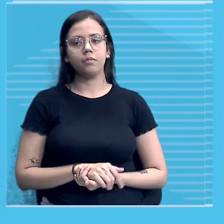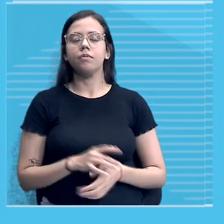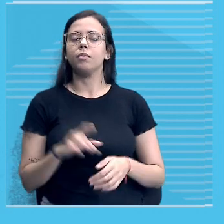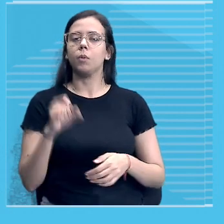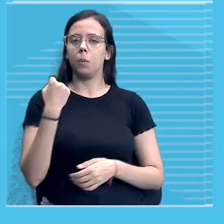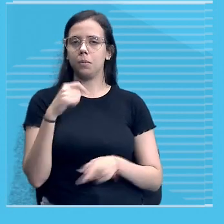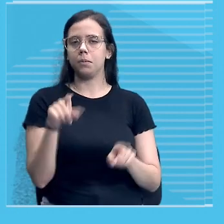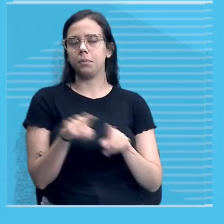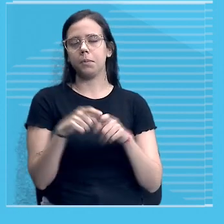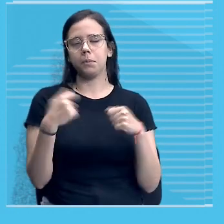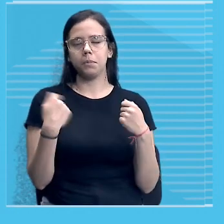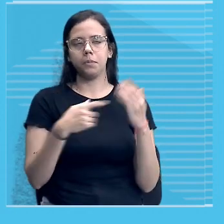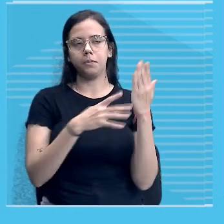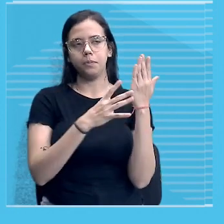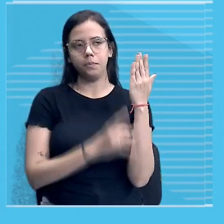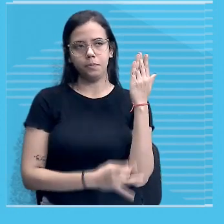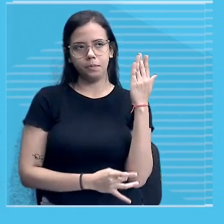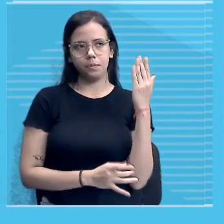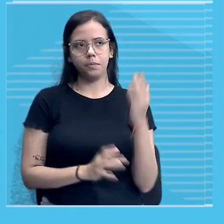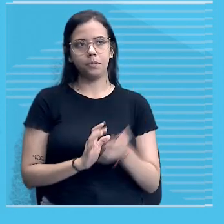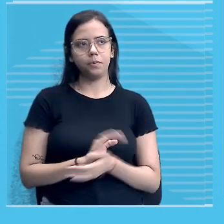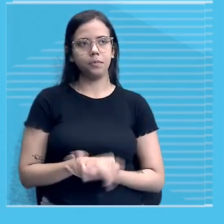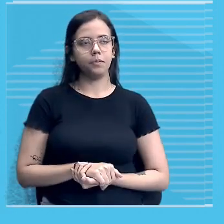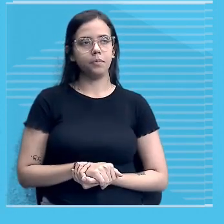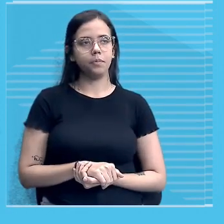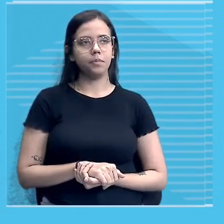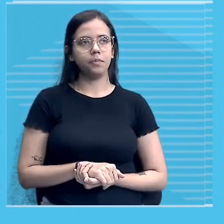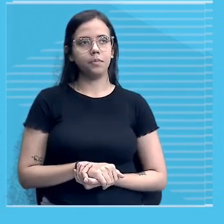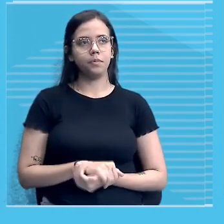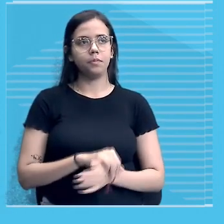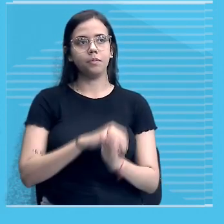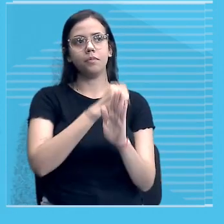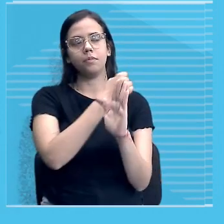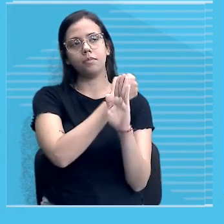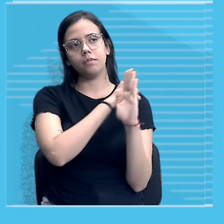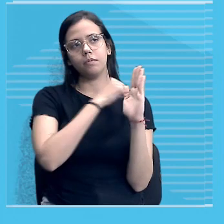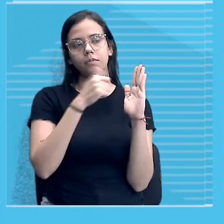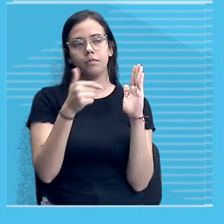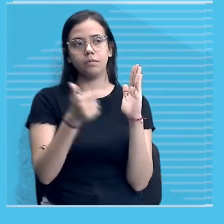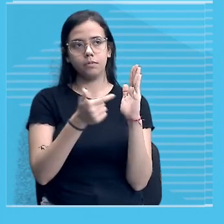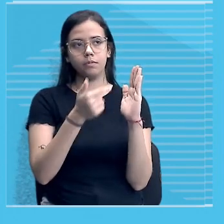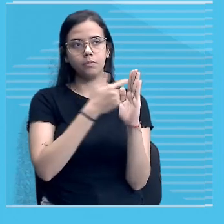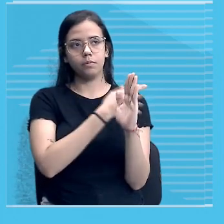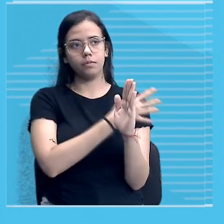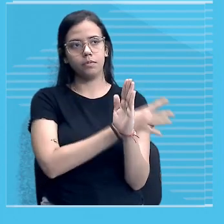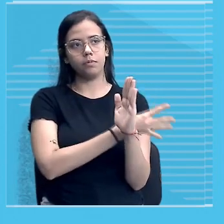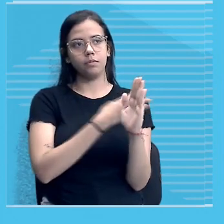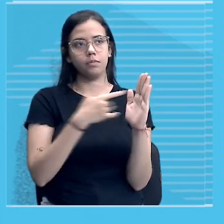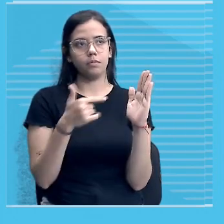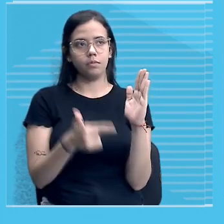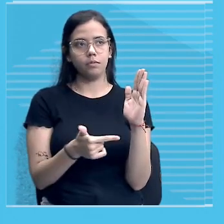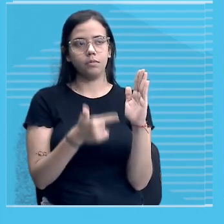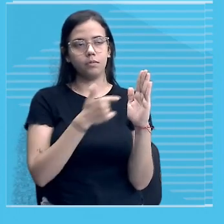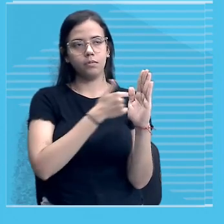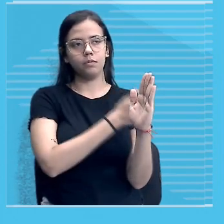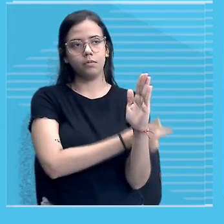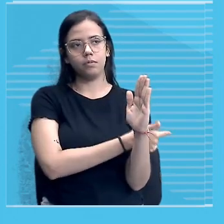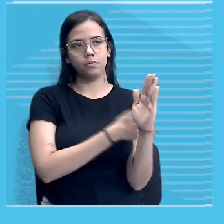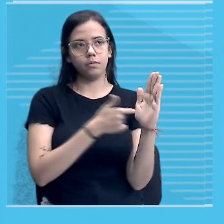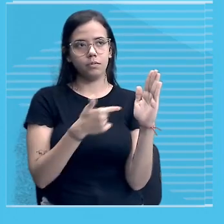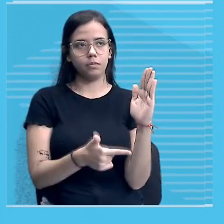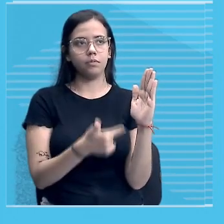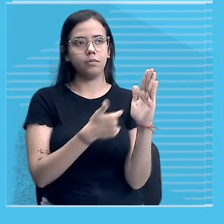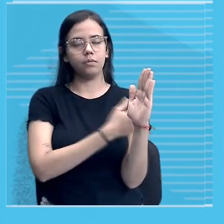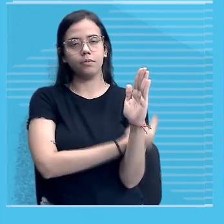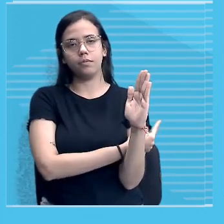faturar 18 também e dá para dividir por por 2 que dá 4 por 2 que dá 2